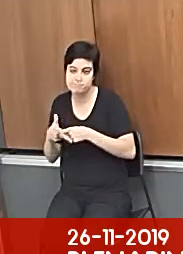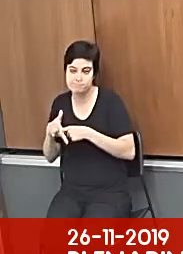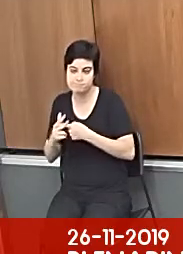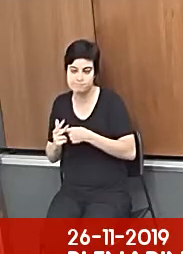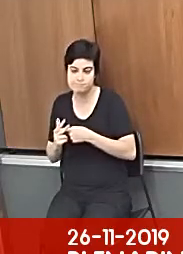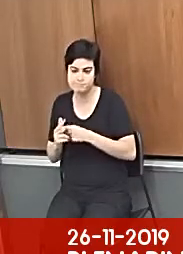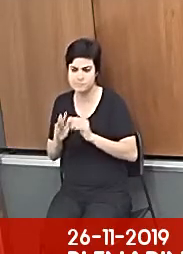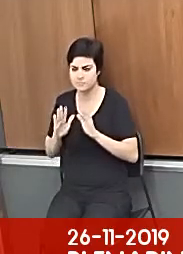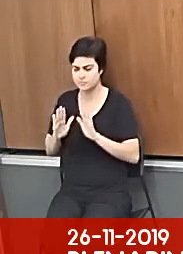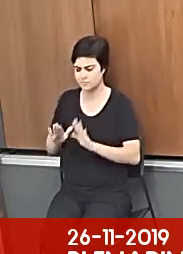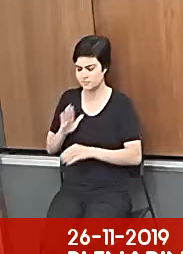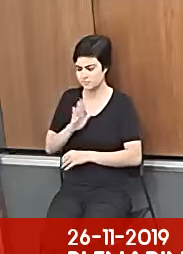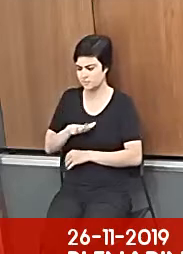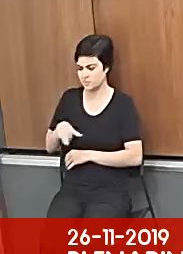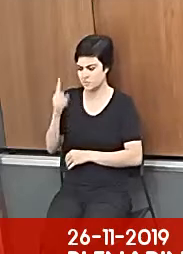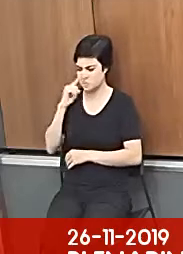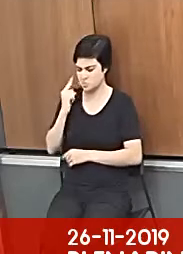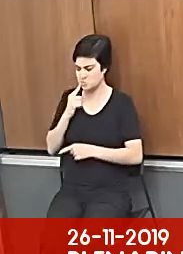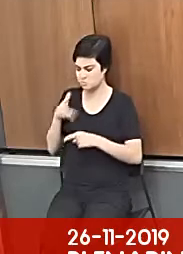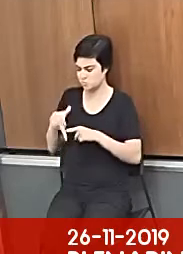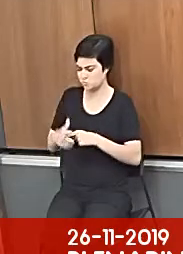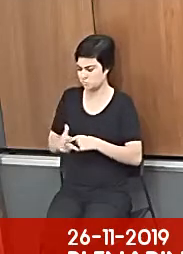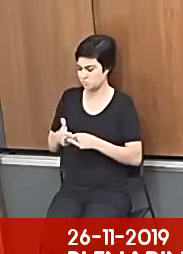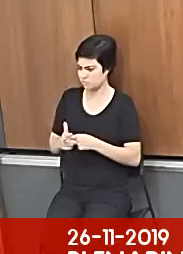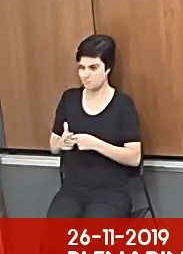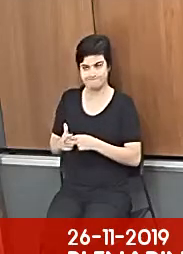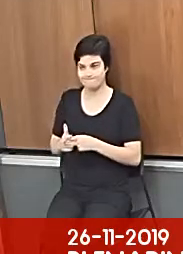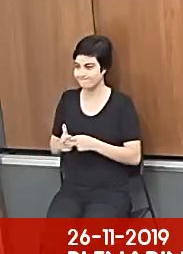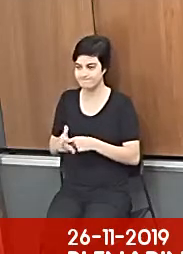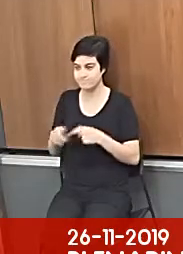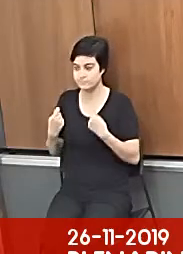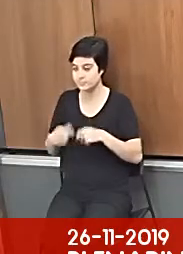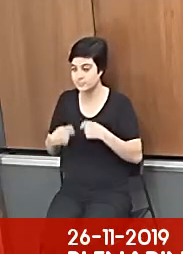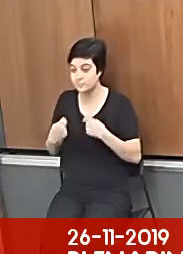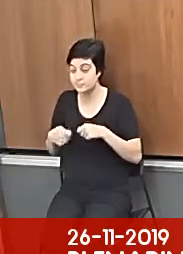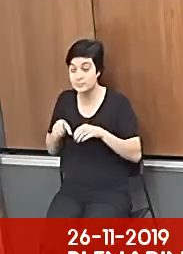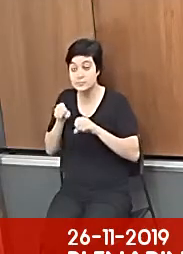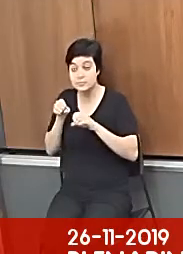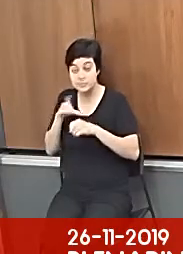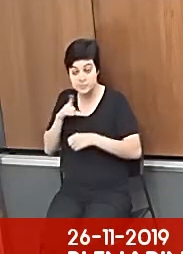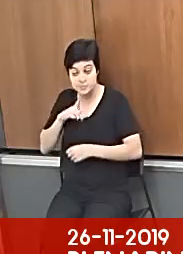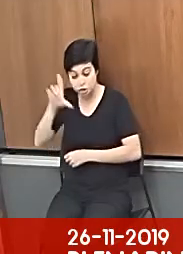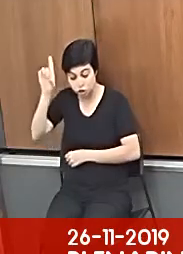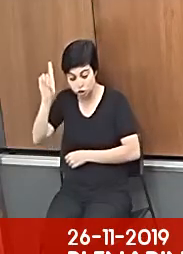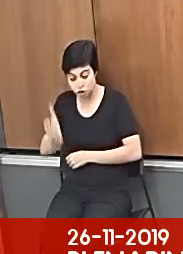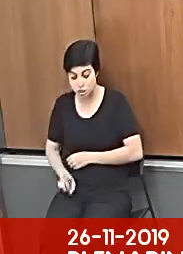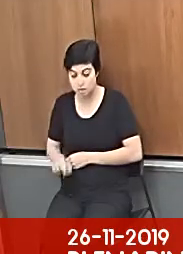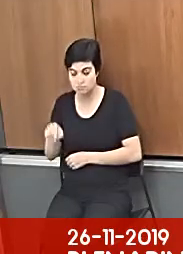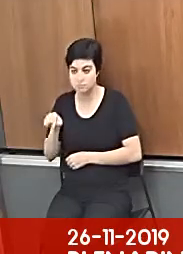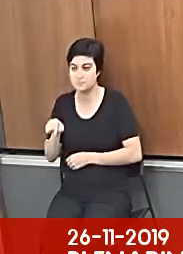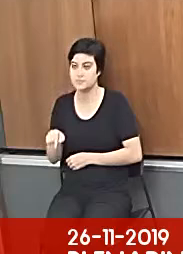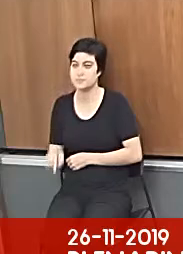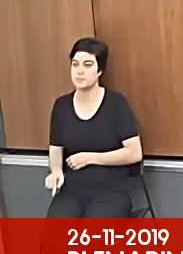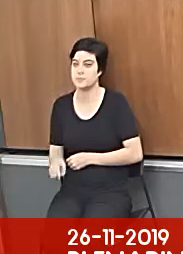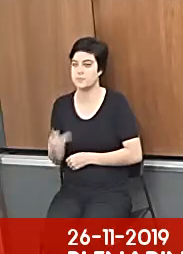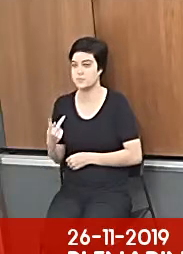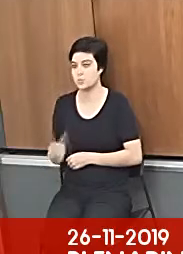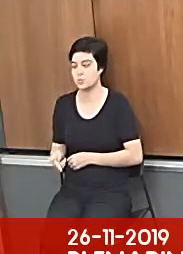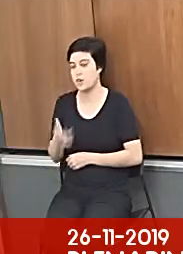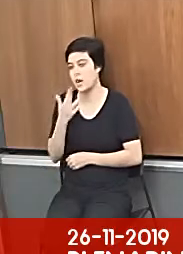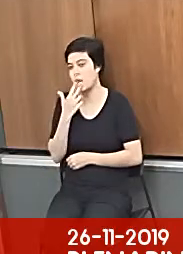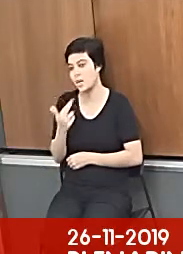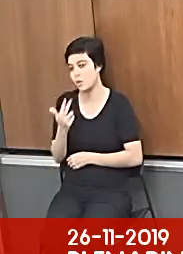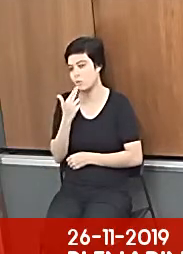Mas a criança surda não precisa ser consertada. Precisa ser dado a ela o direito de exercer a sua